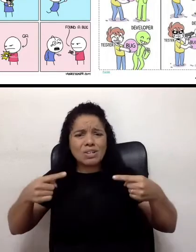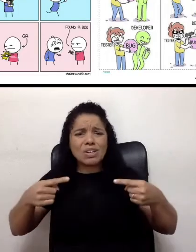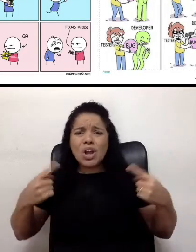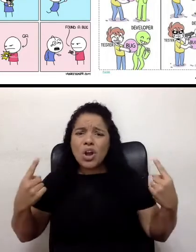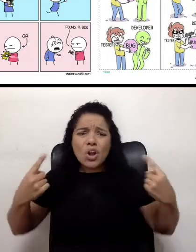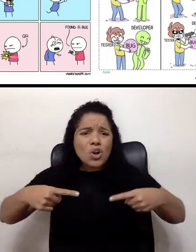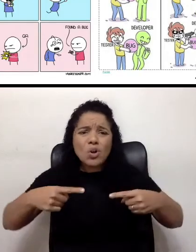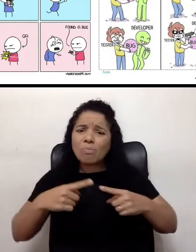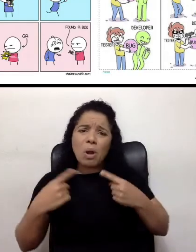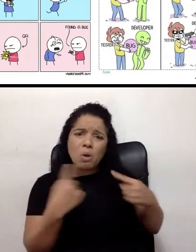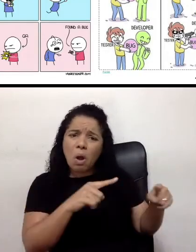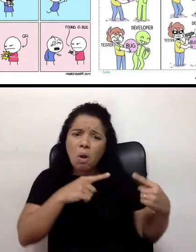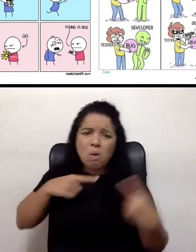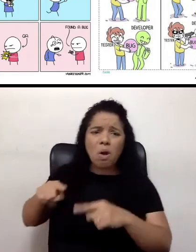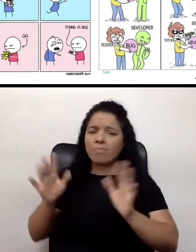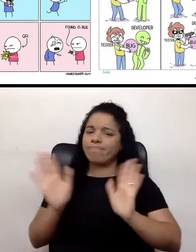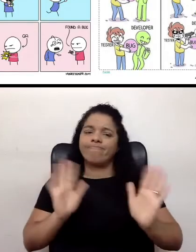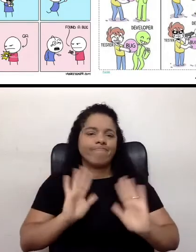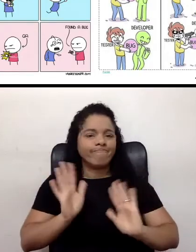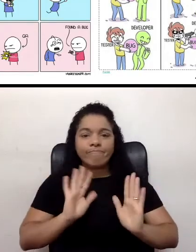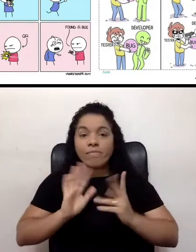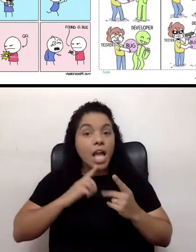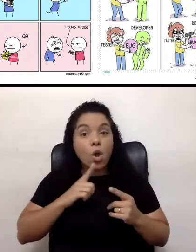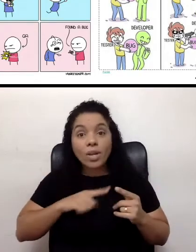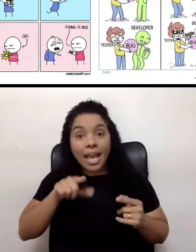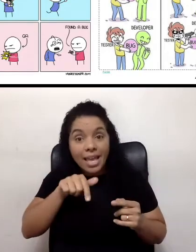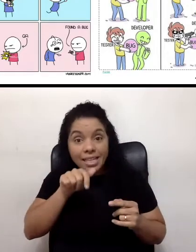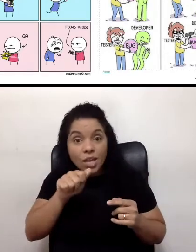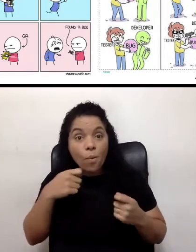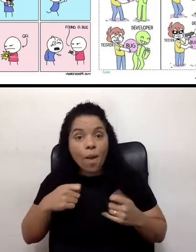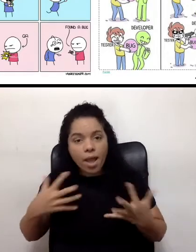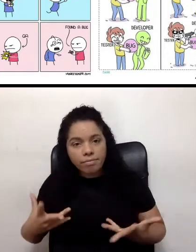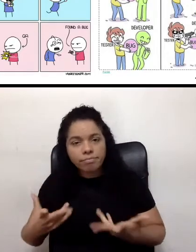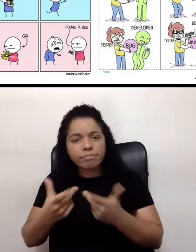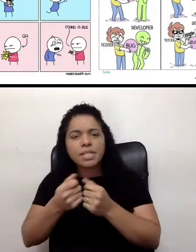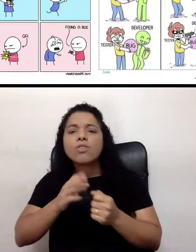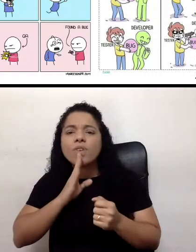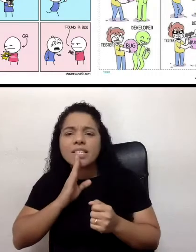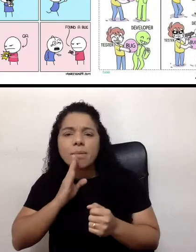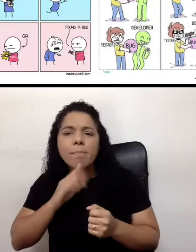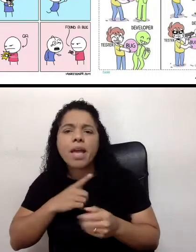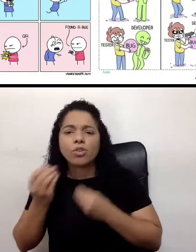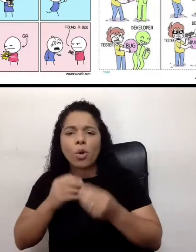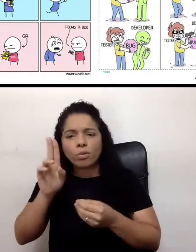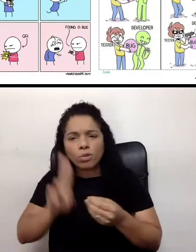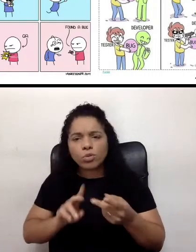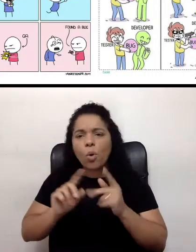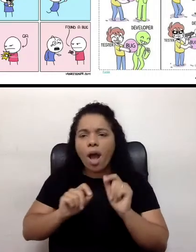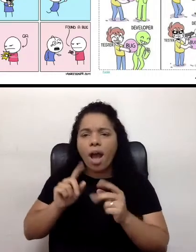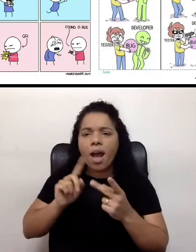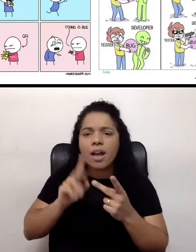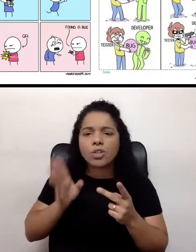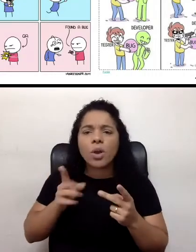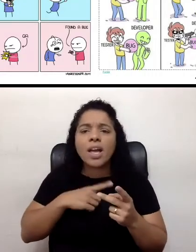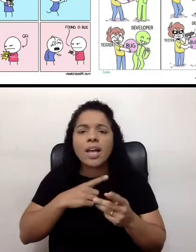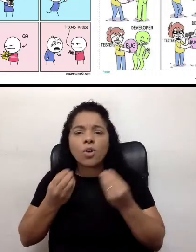um aliado. O QA deveria vir como assim, com uma fonte de conhecimento do usuário, como uma